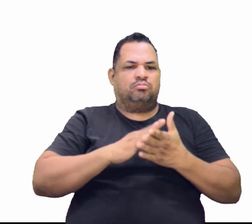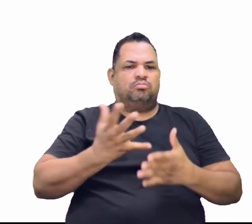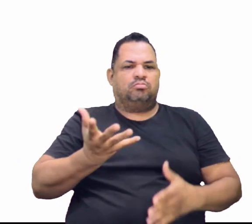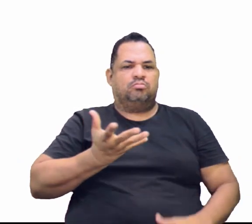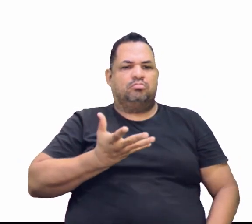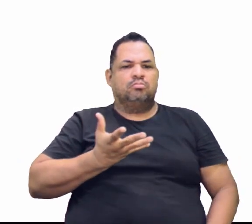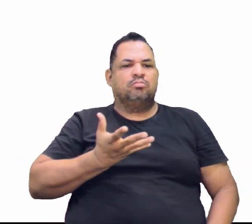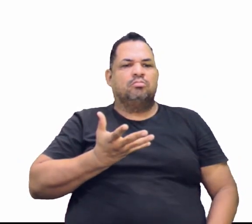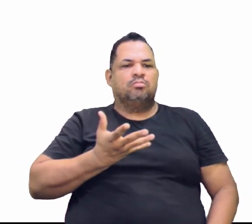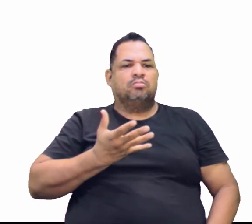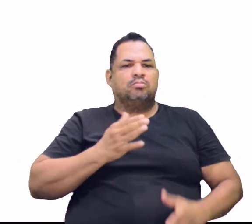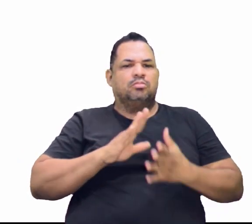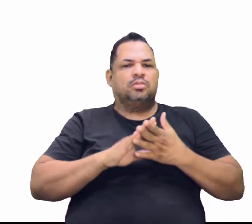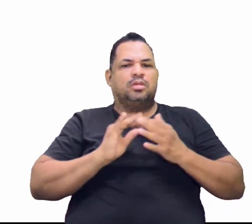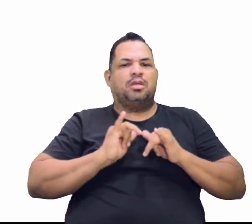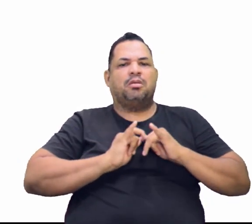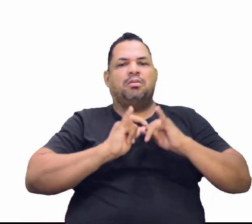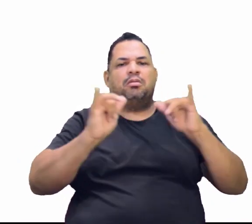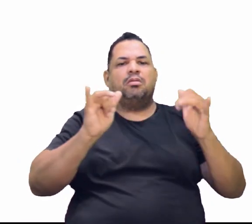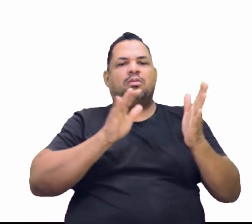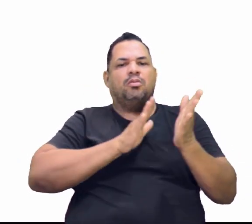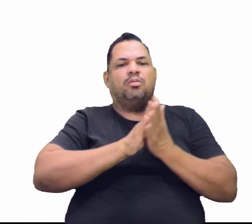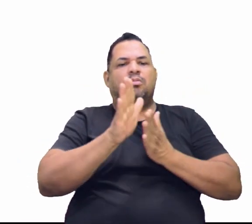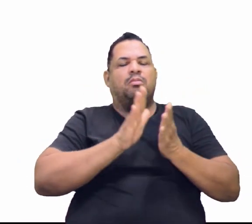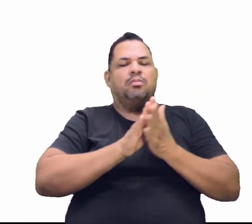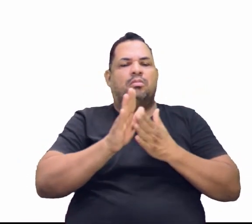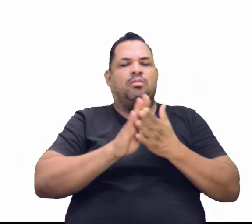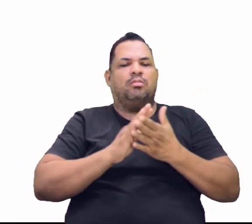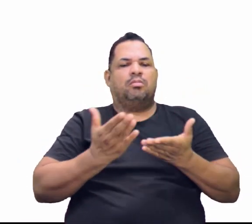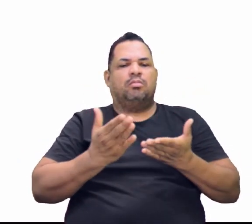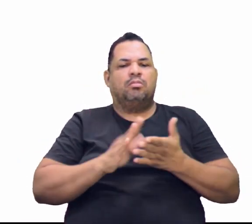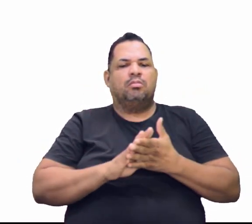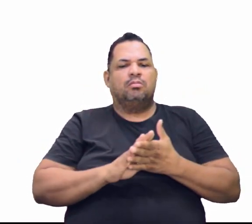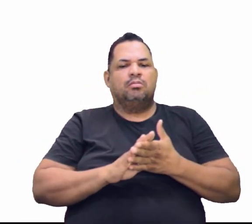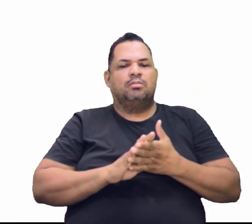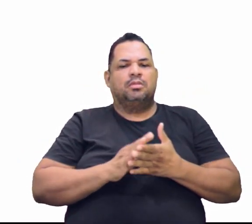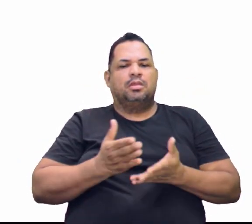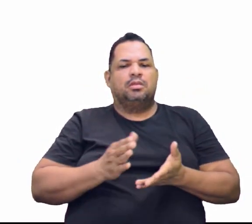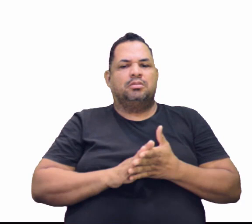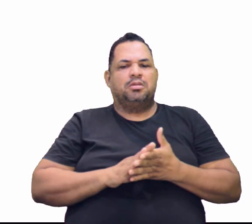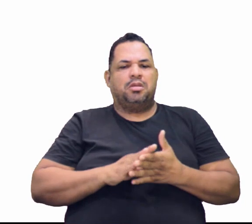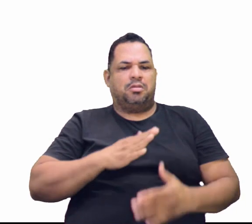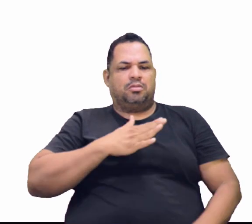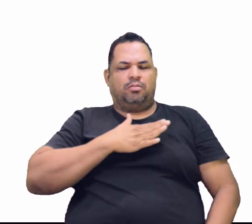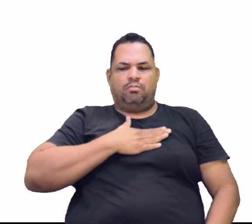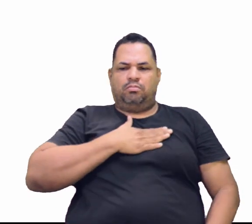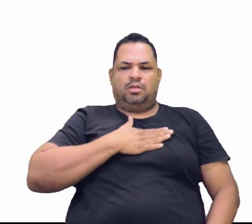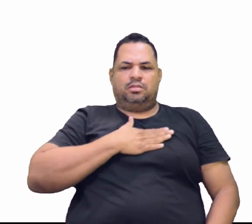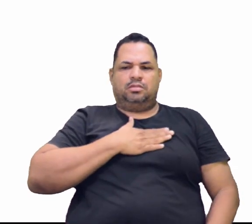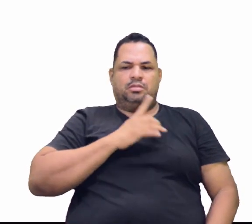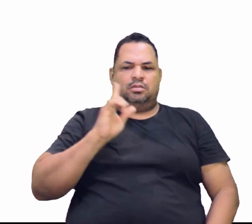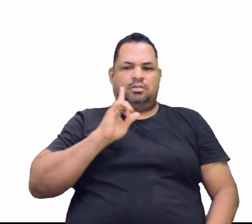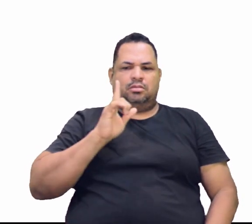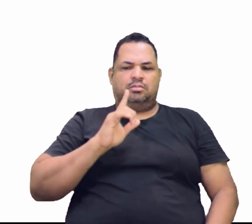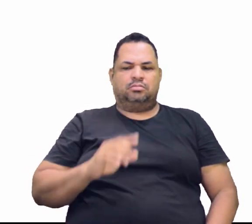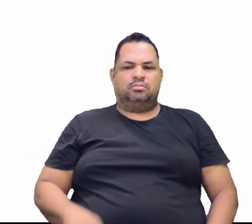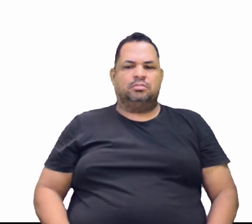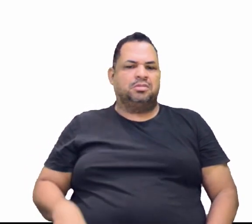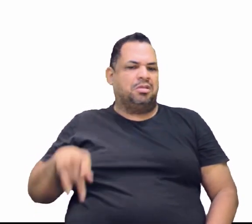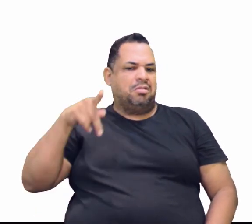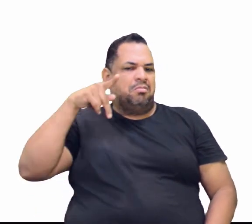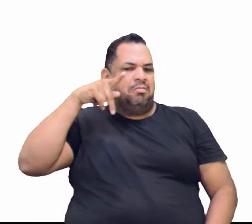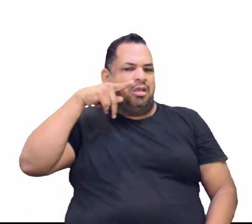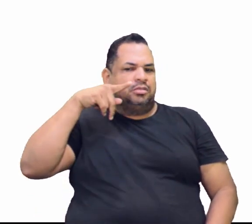fosse o garoto de propaganda. E o Rondon fala, negativo, eu sou patriota e não partidário. Por